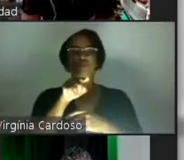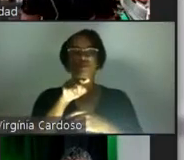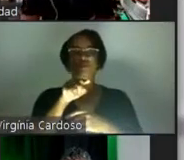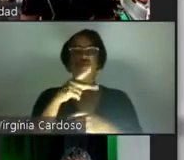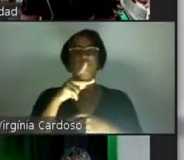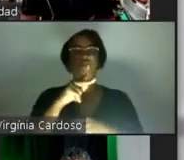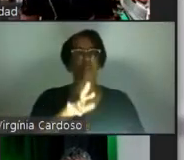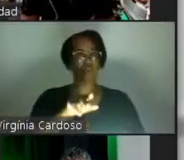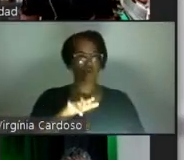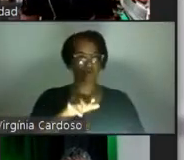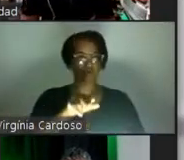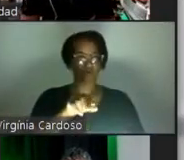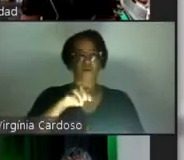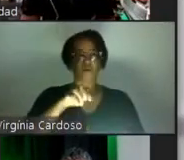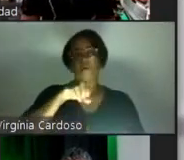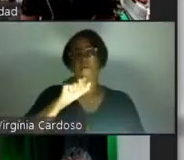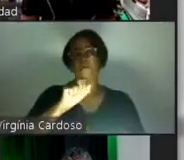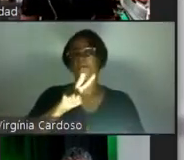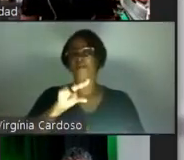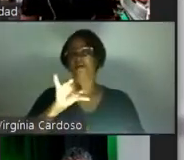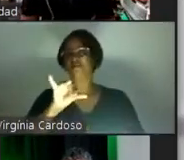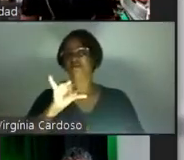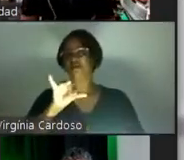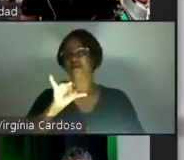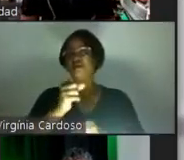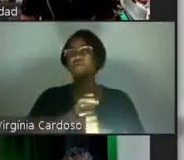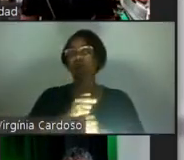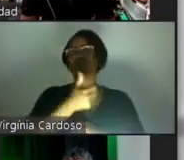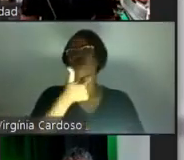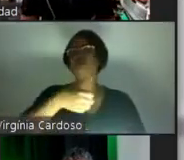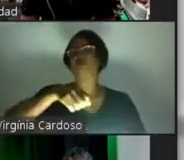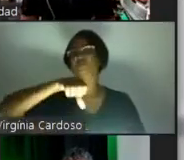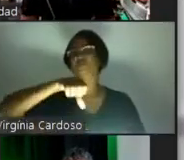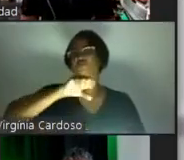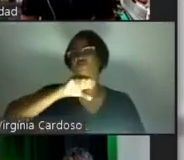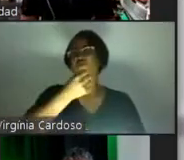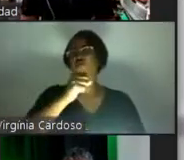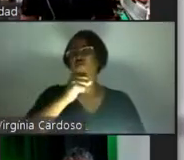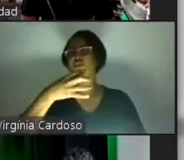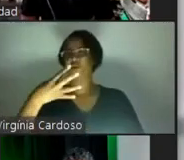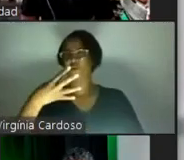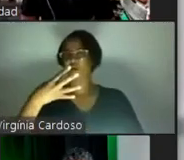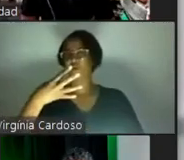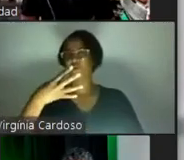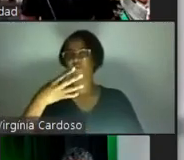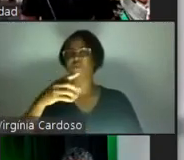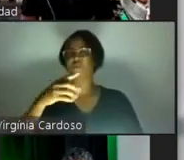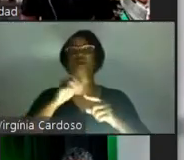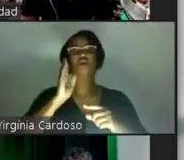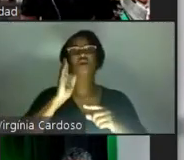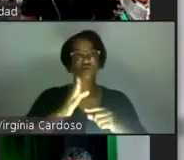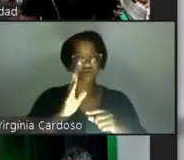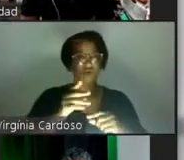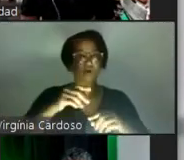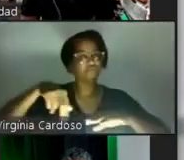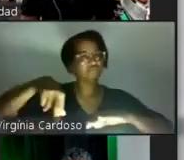que eu conheci Mavi, acho que tu em 84, não lembra, mas eu já piruava. E eu conheci teu